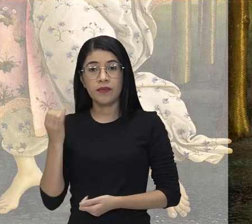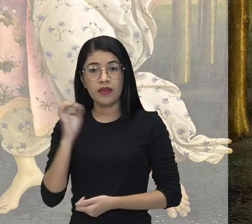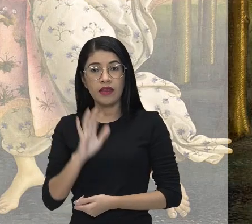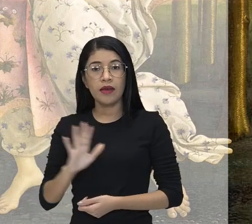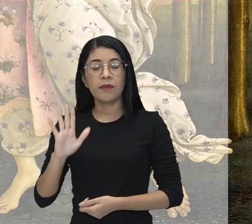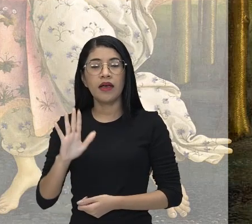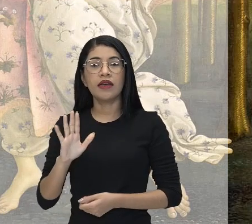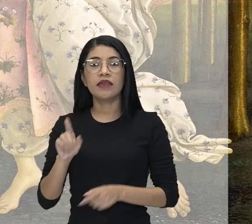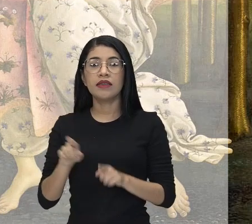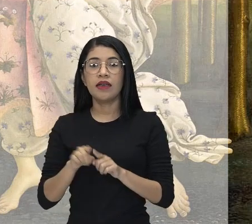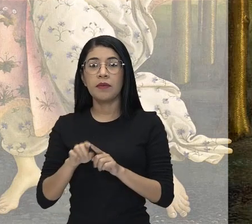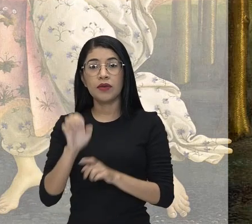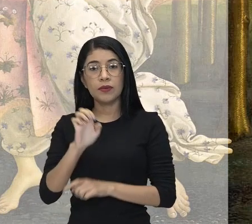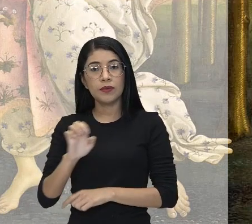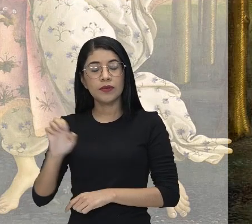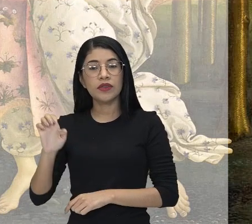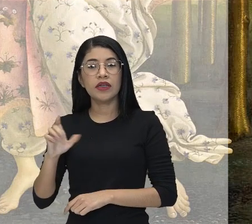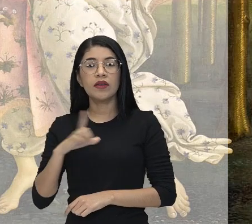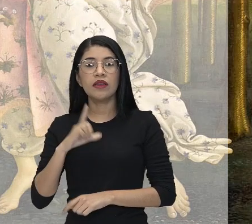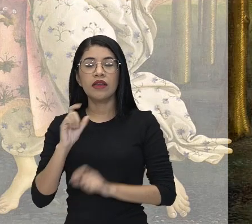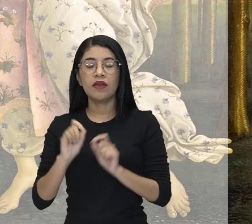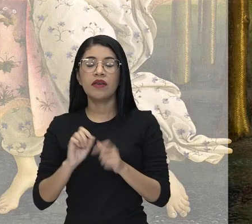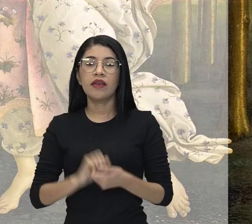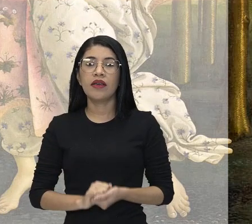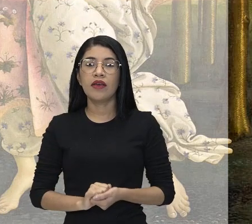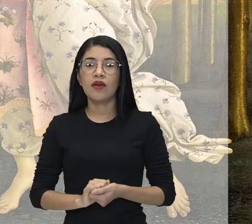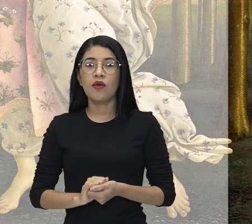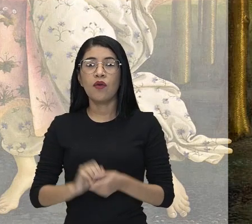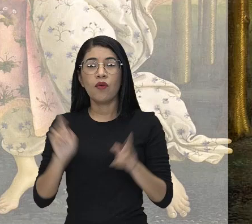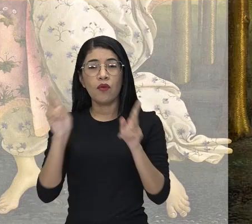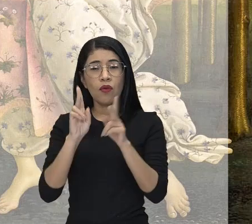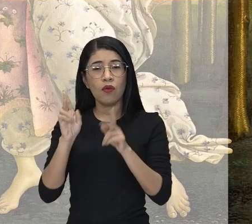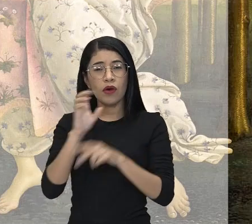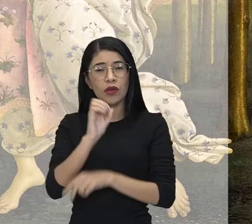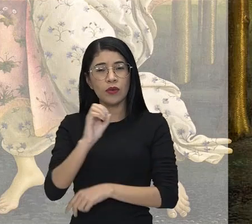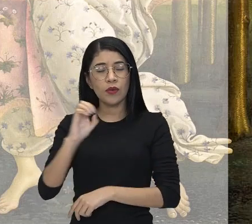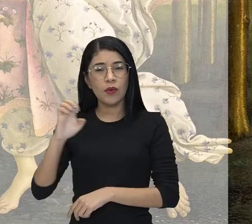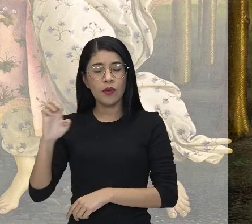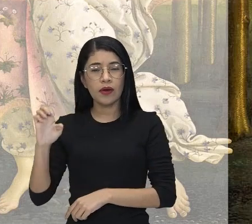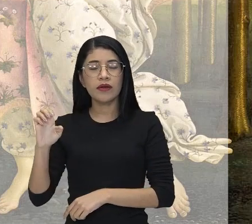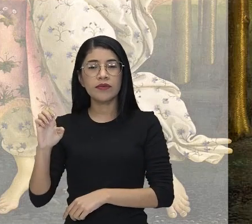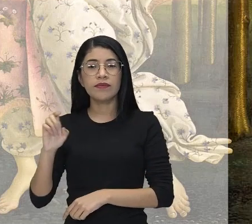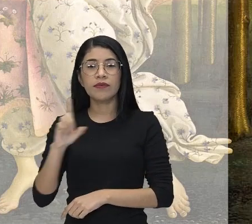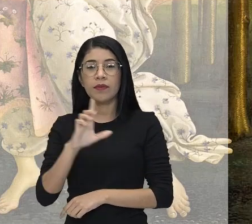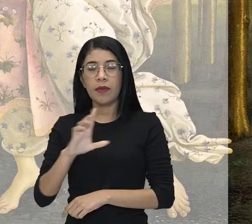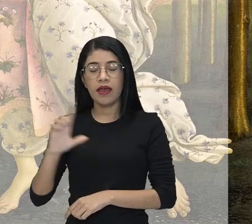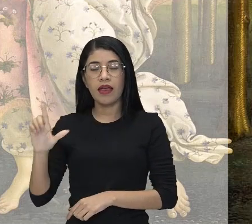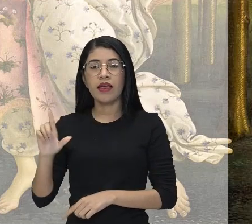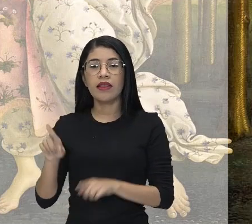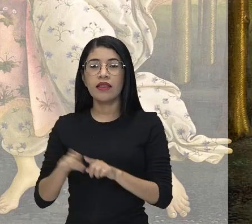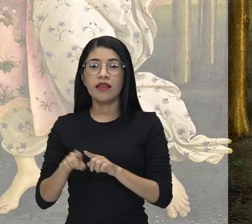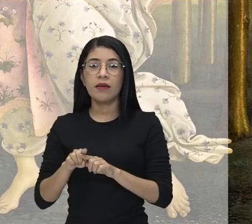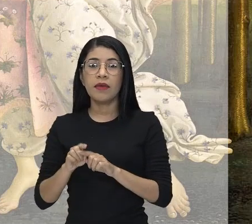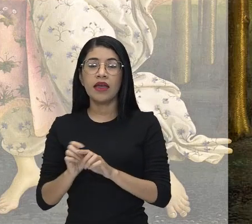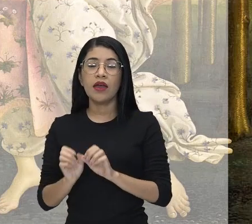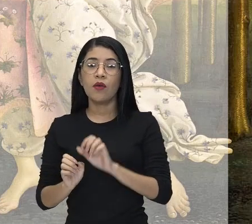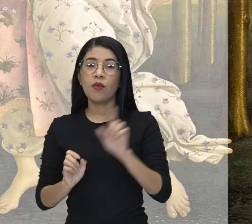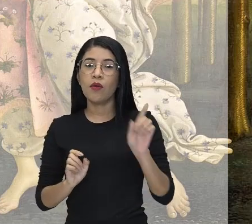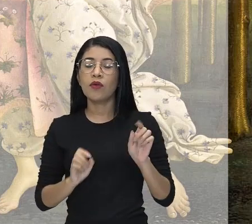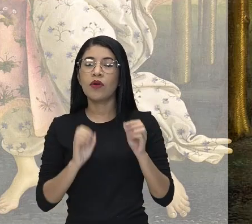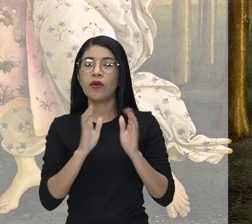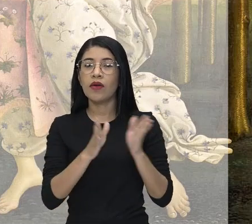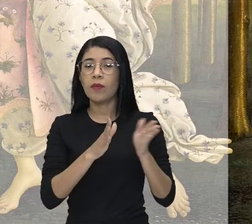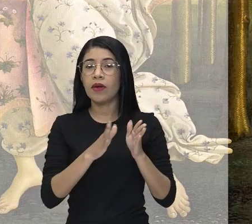lado esquerdo de vocês, que é o vento oeste, representado por Zéfiro. E ao lado tem a